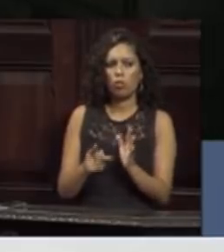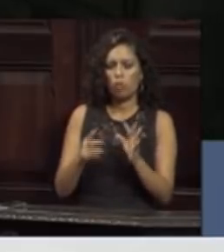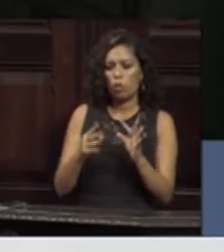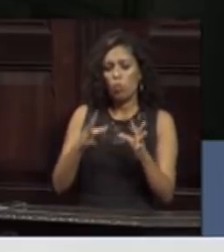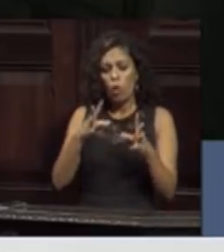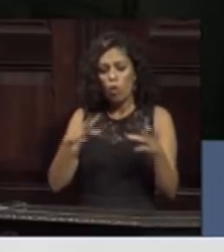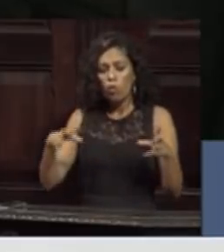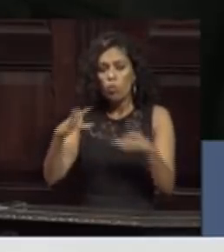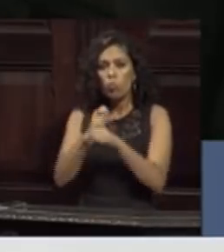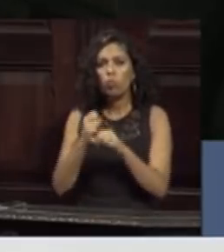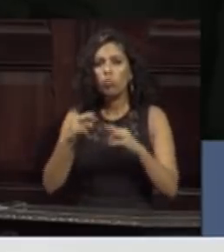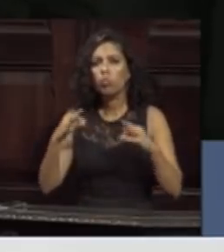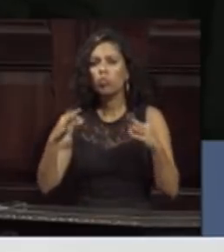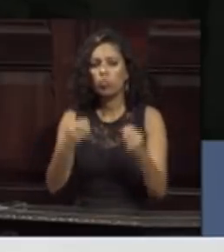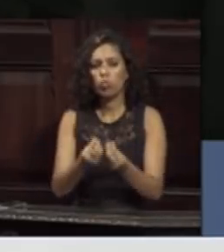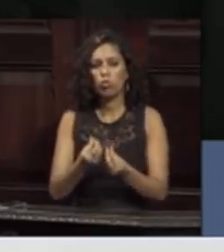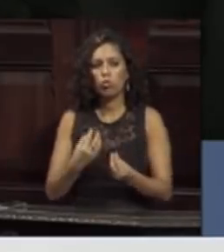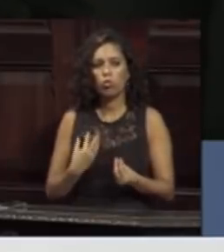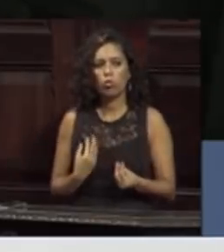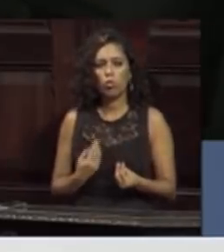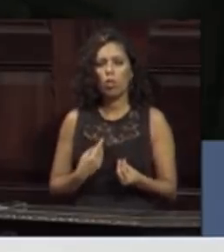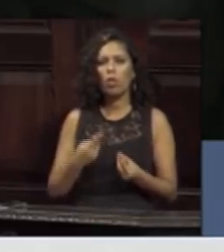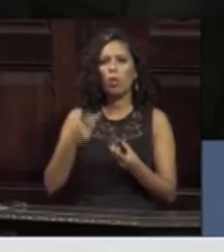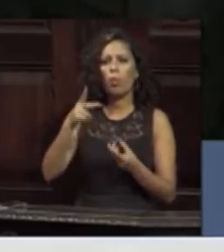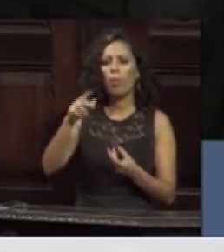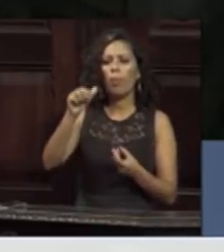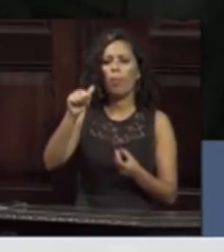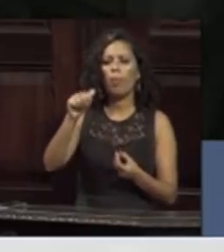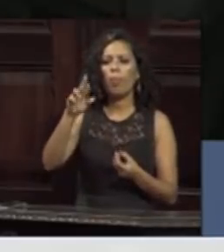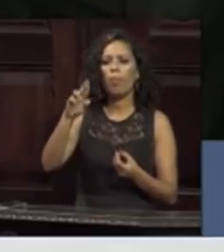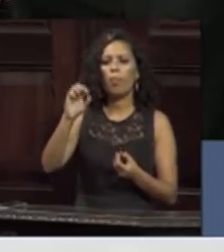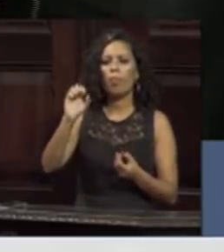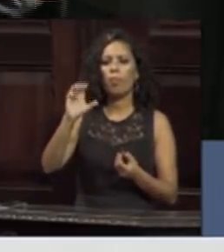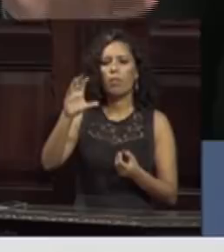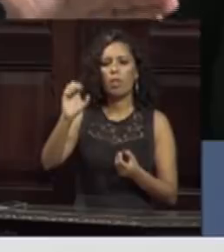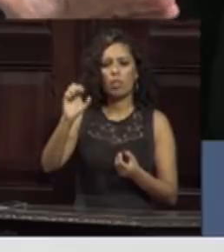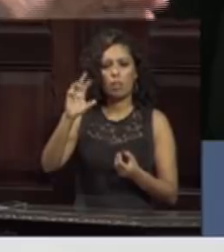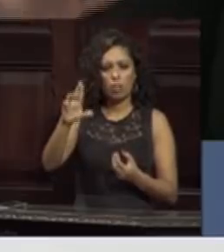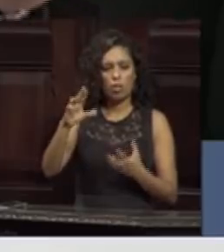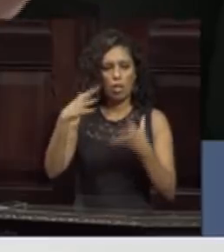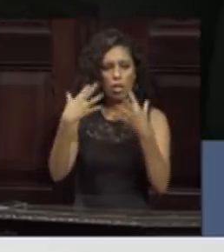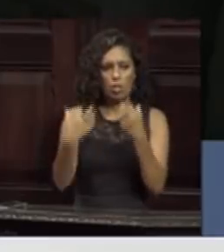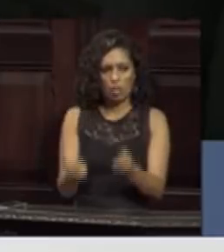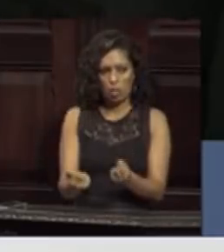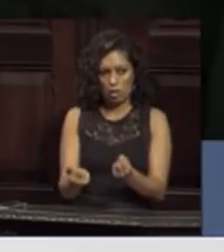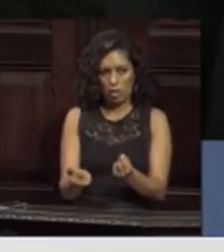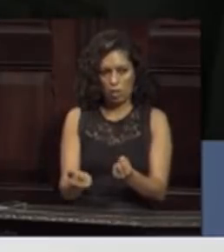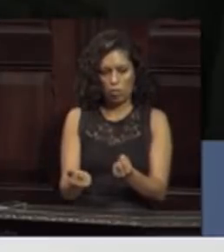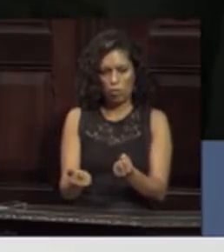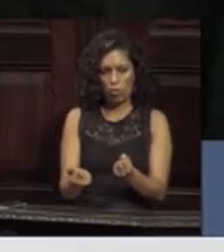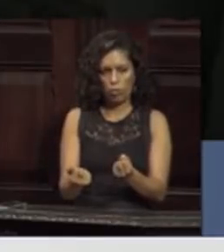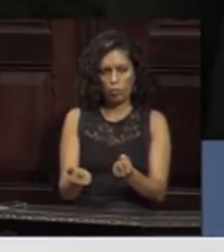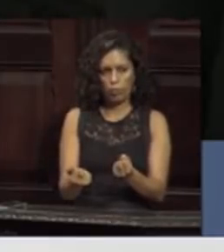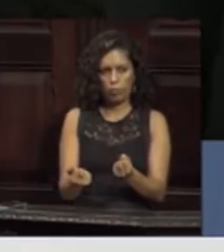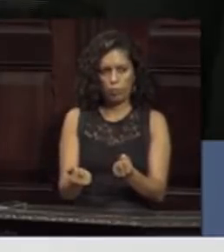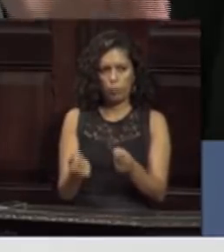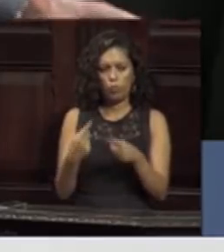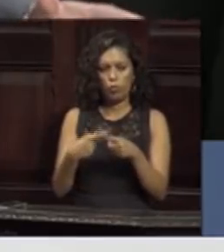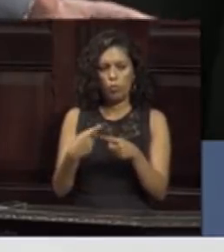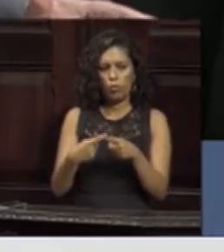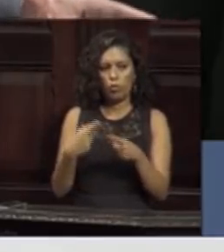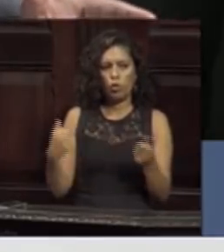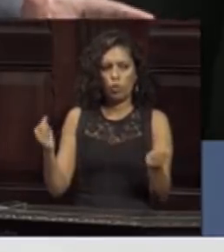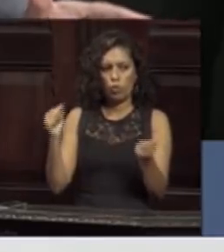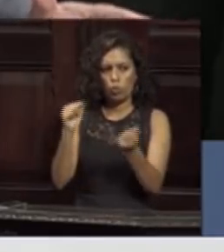tudo isso, eu vou fazer um parecer favorável, porém divergindo do meu presidente Rosenberg Reis, porque acompanho